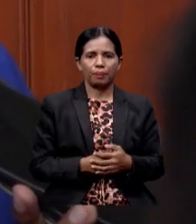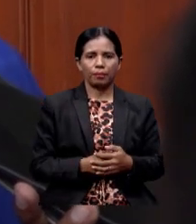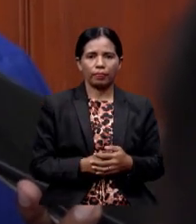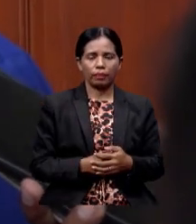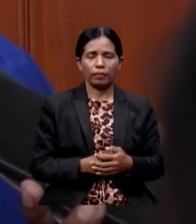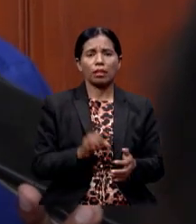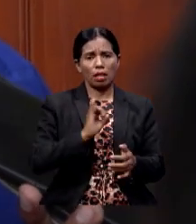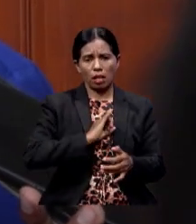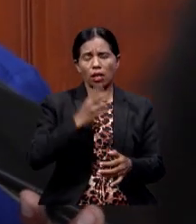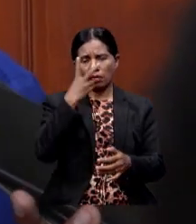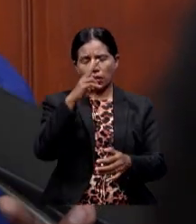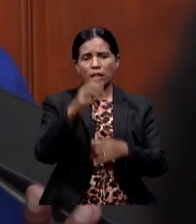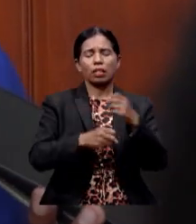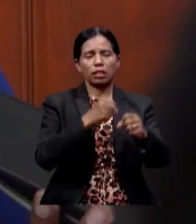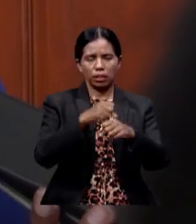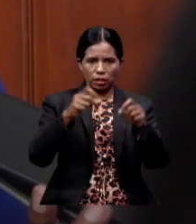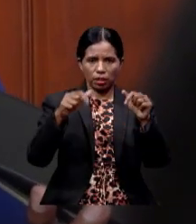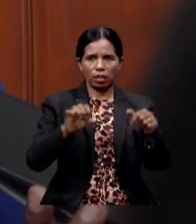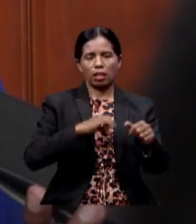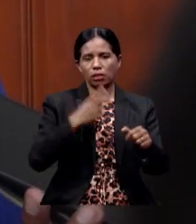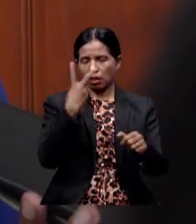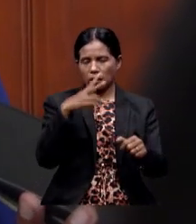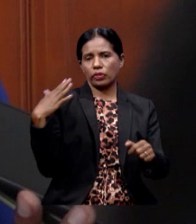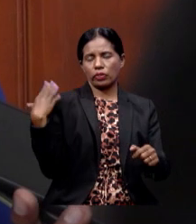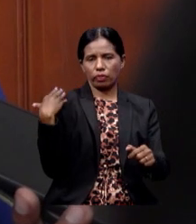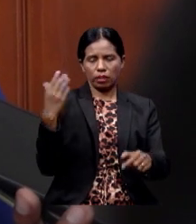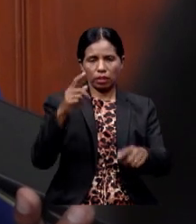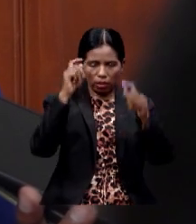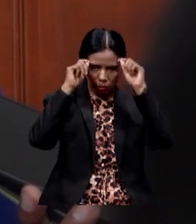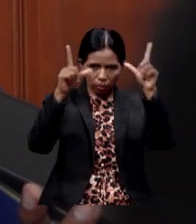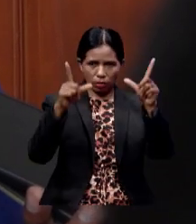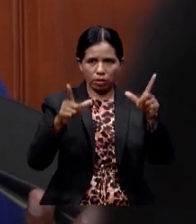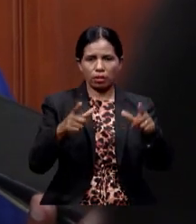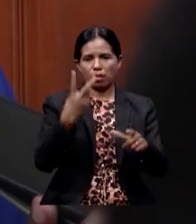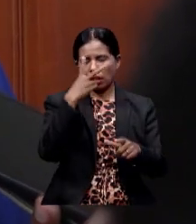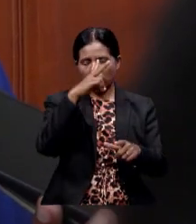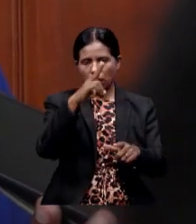E agora, Tina Senilana, agora, jovem timoruan, jeito para línguas.